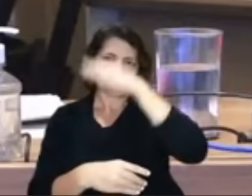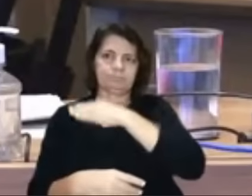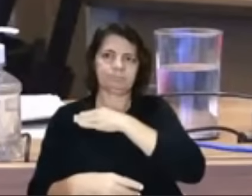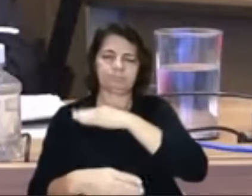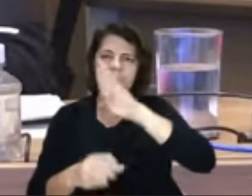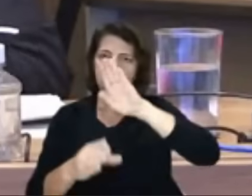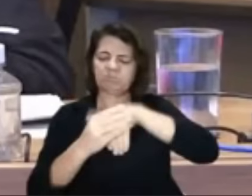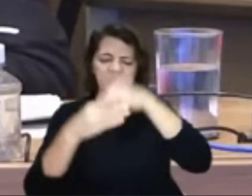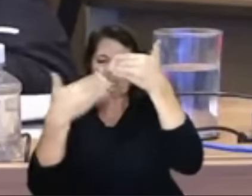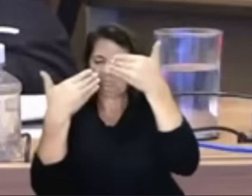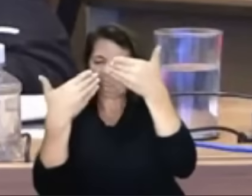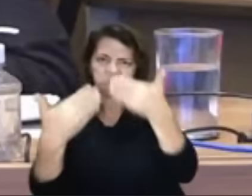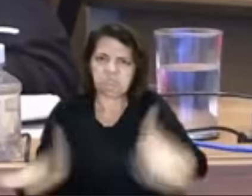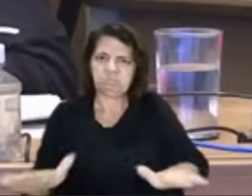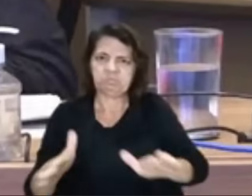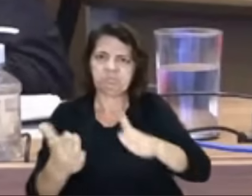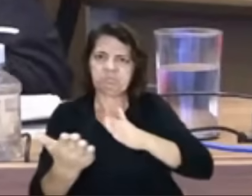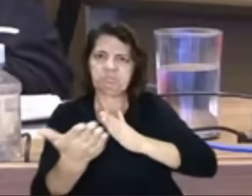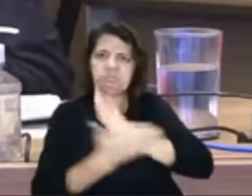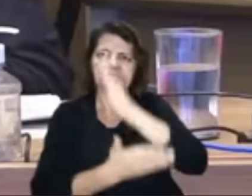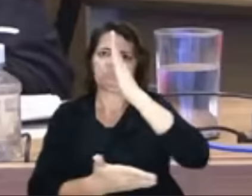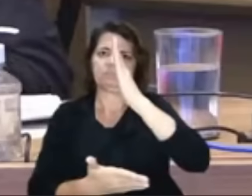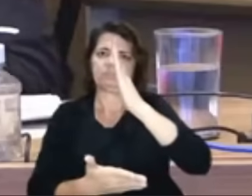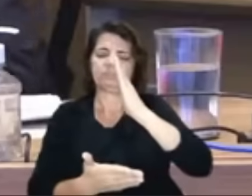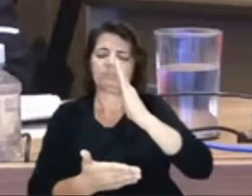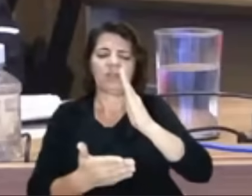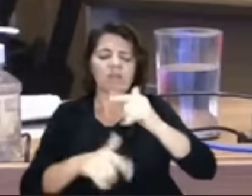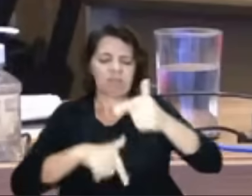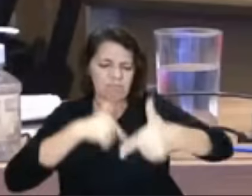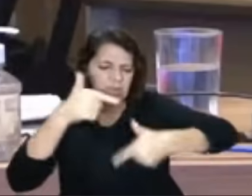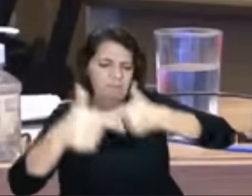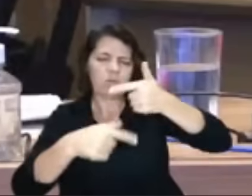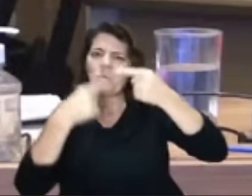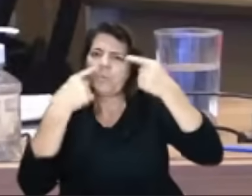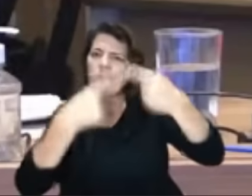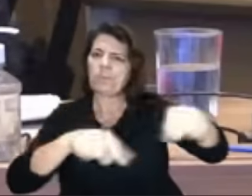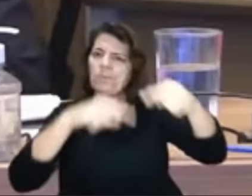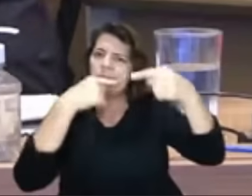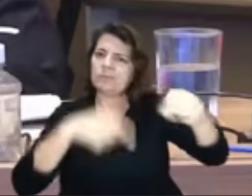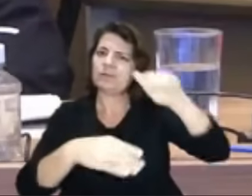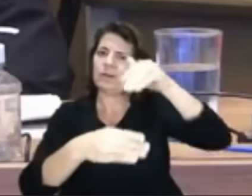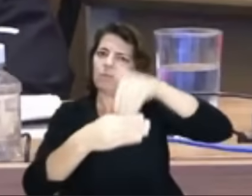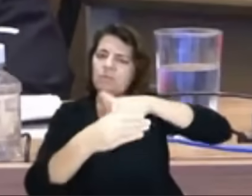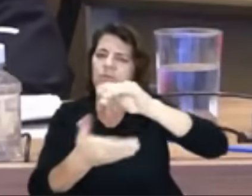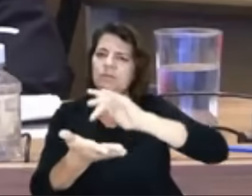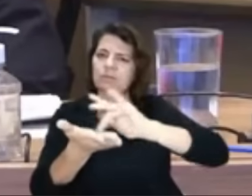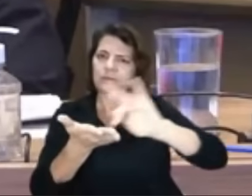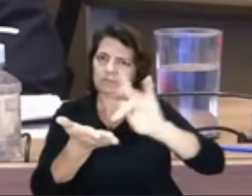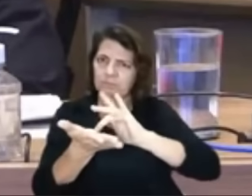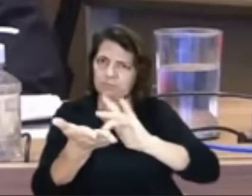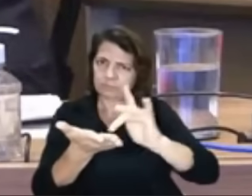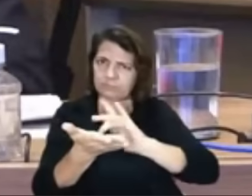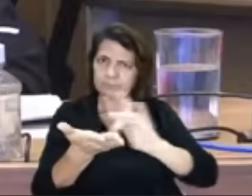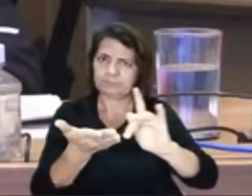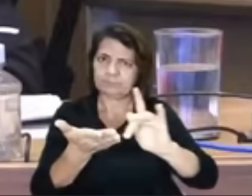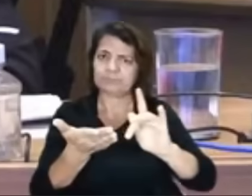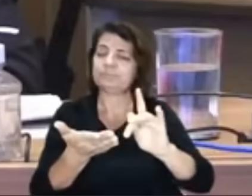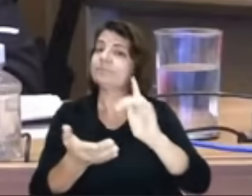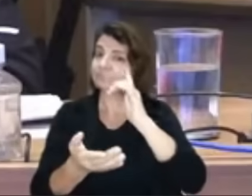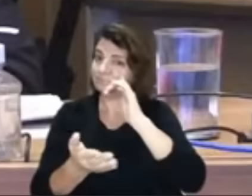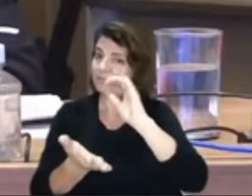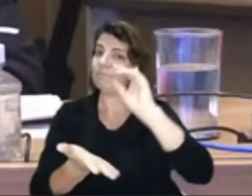resultado das urnas E trabalhou para desqualificar as urnas eletrônicas e o processo eleitoral brasileiro Então essa é uma linha e uma